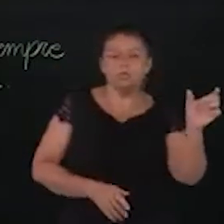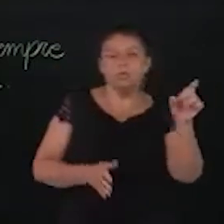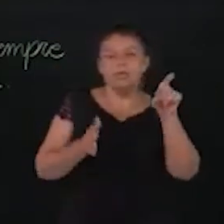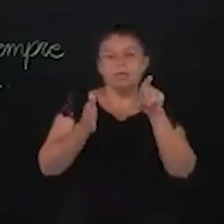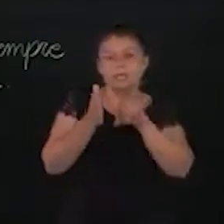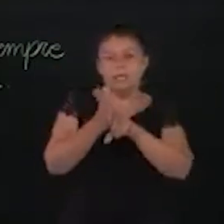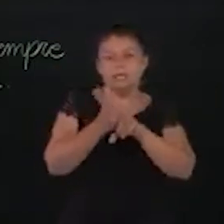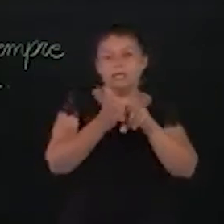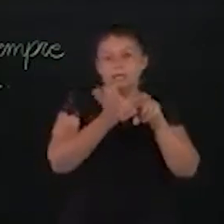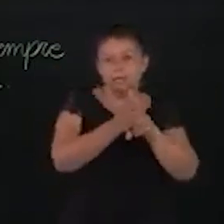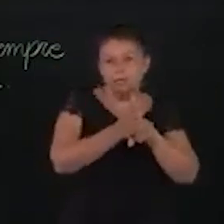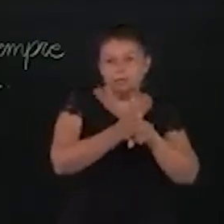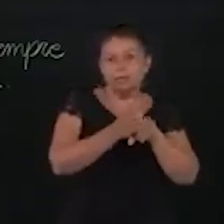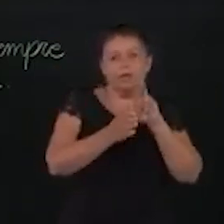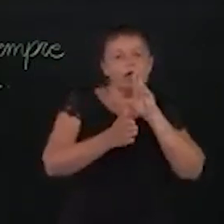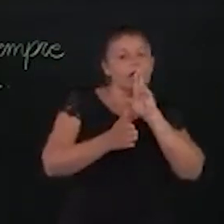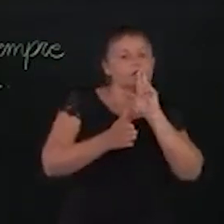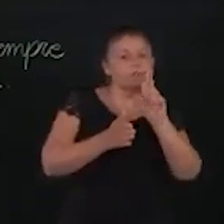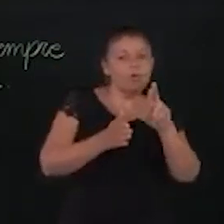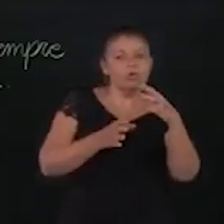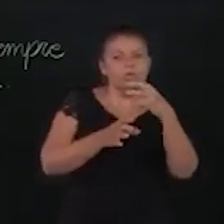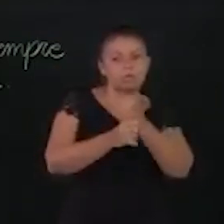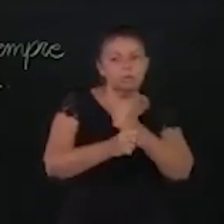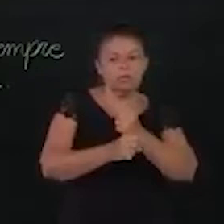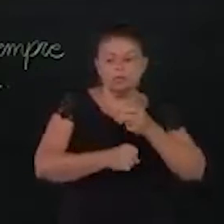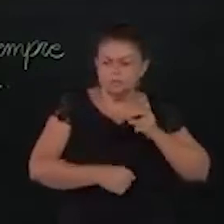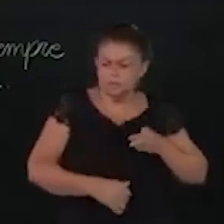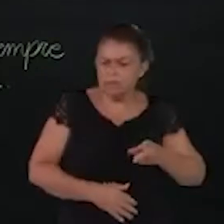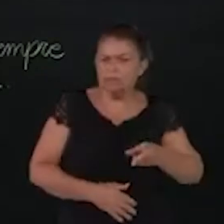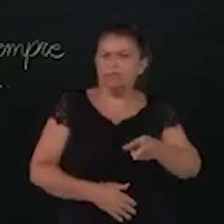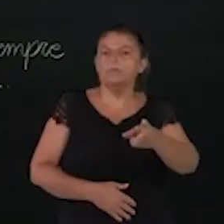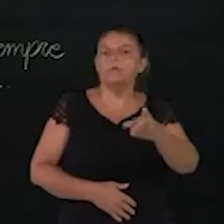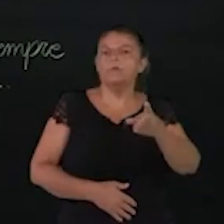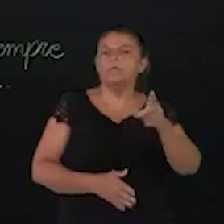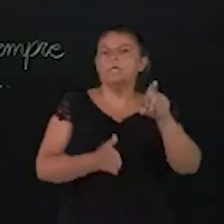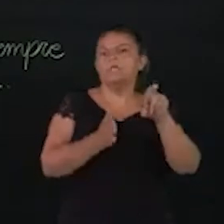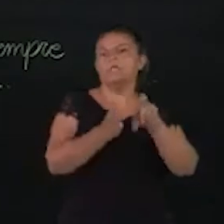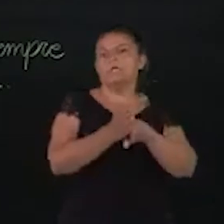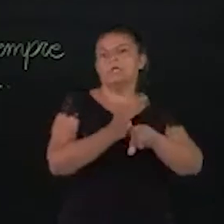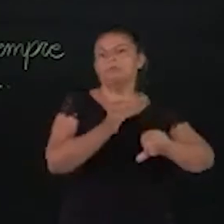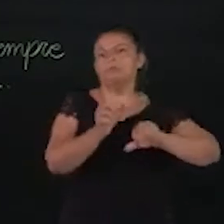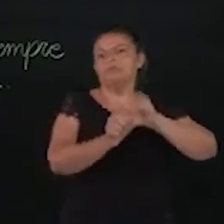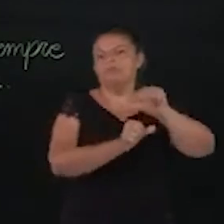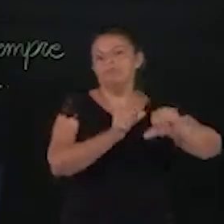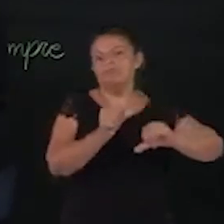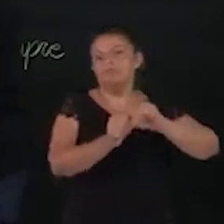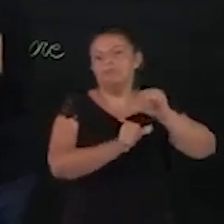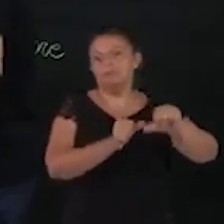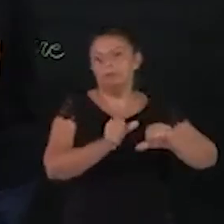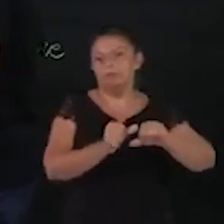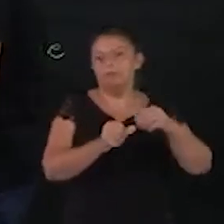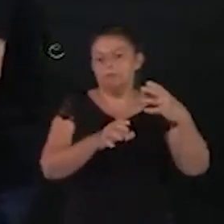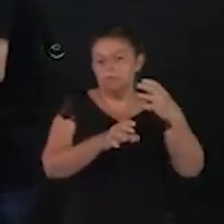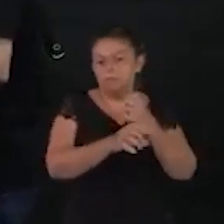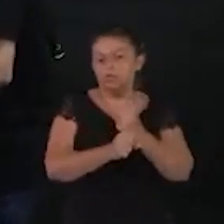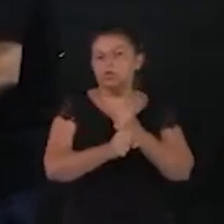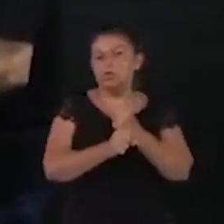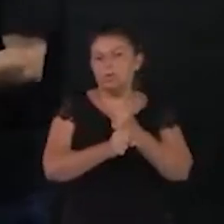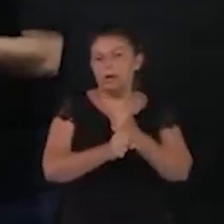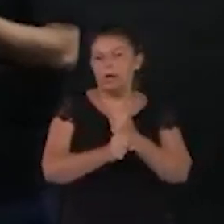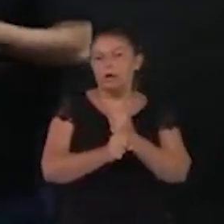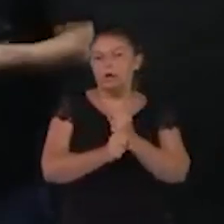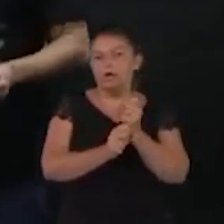negativas, o resultado da adição é sempre negativo e seu módulo é obtido somando